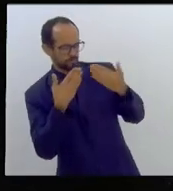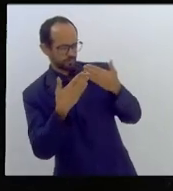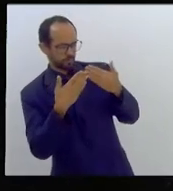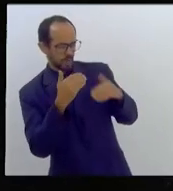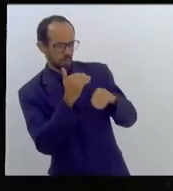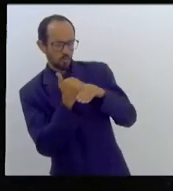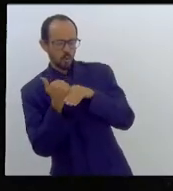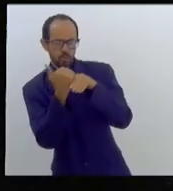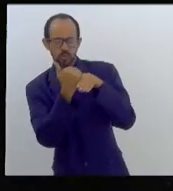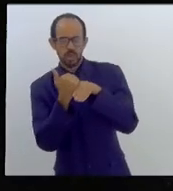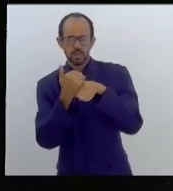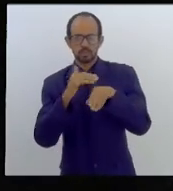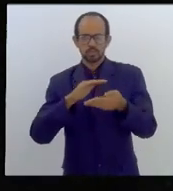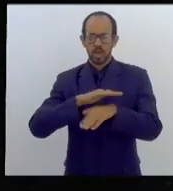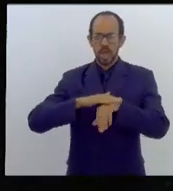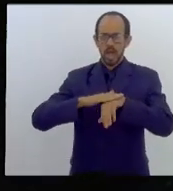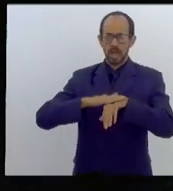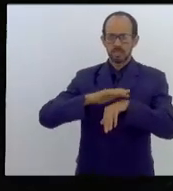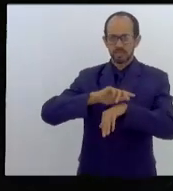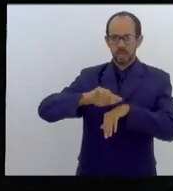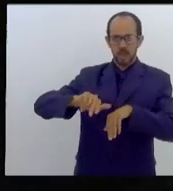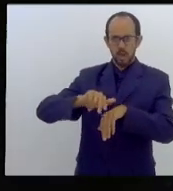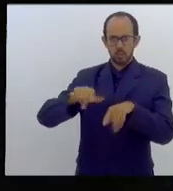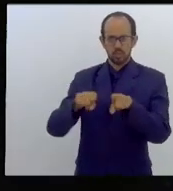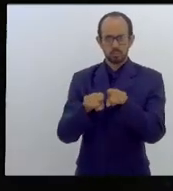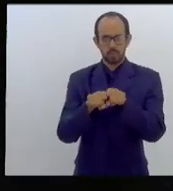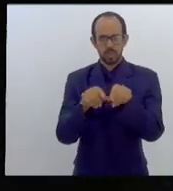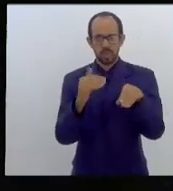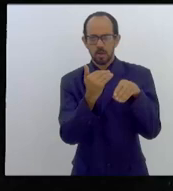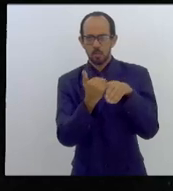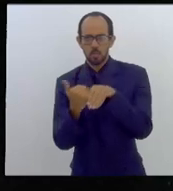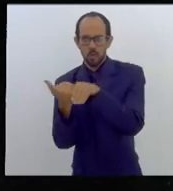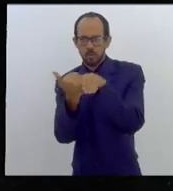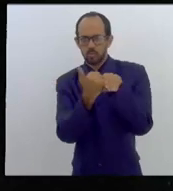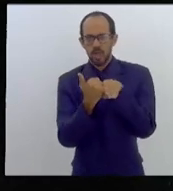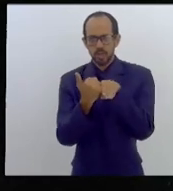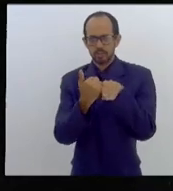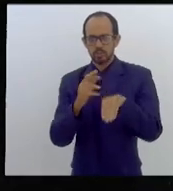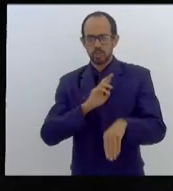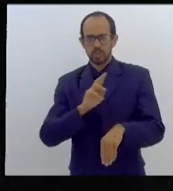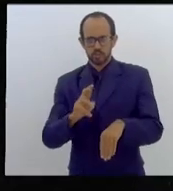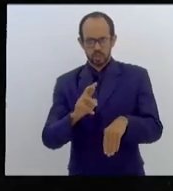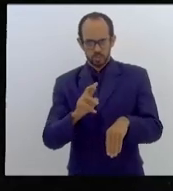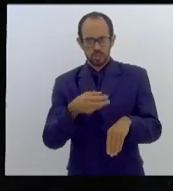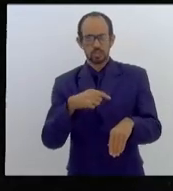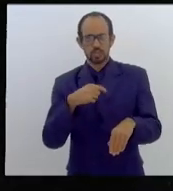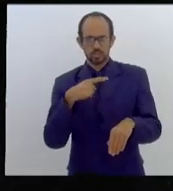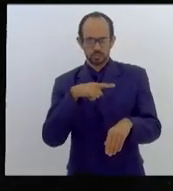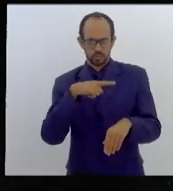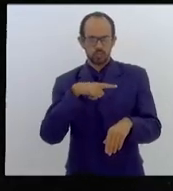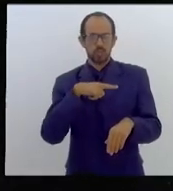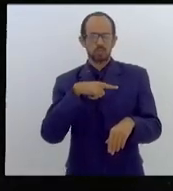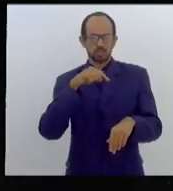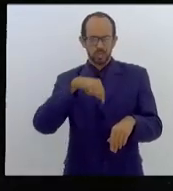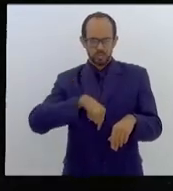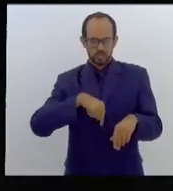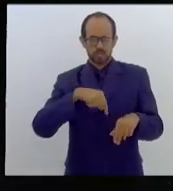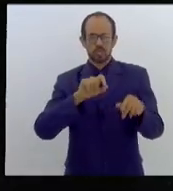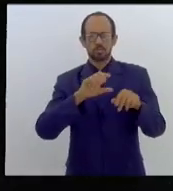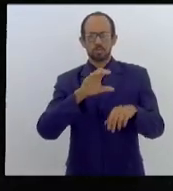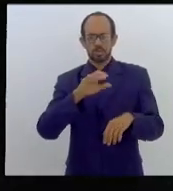e da liberdade religiosa, porque tivemos uma CPI aqui, né? Veja aqui, deputado Valdec,